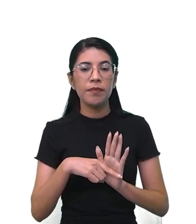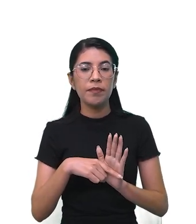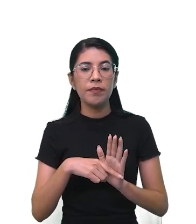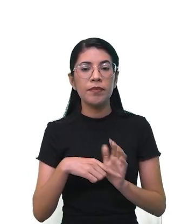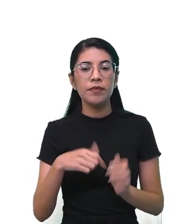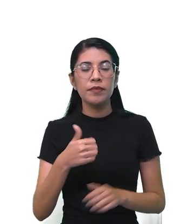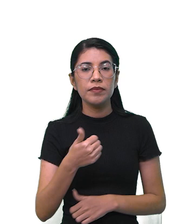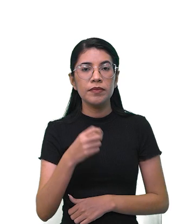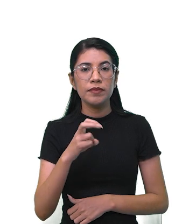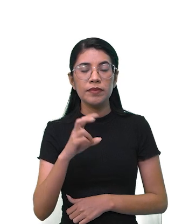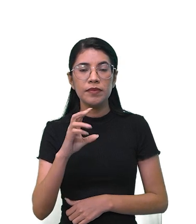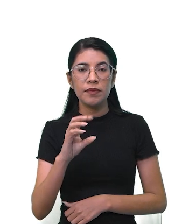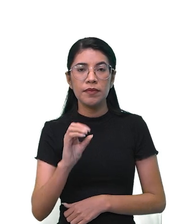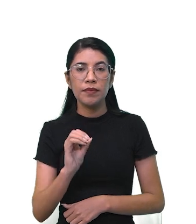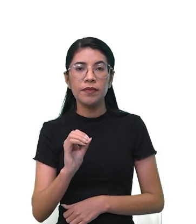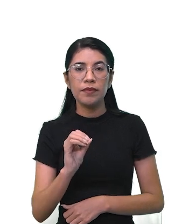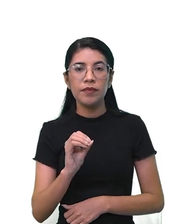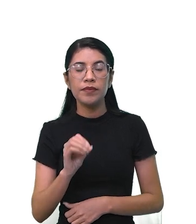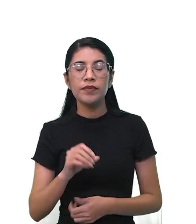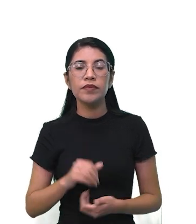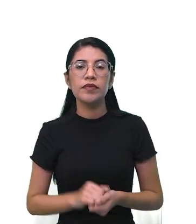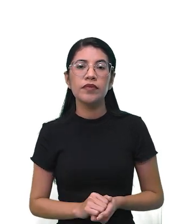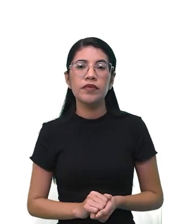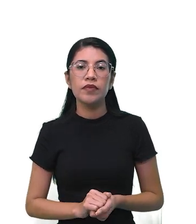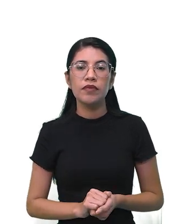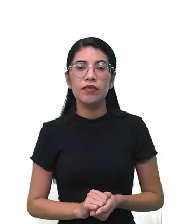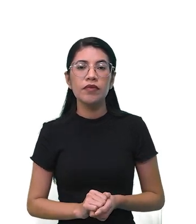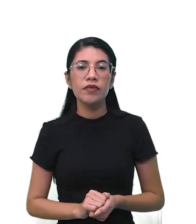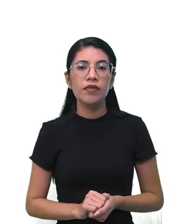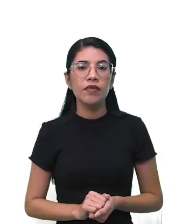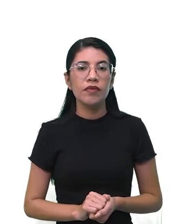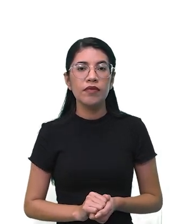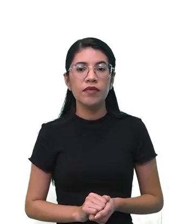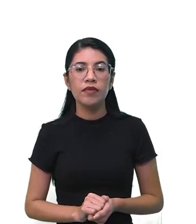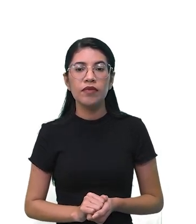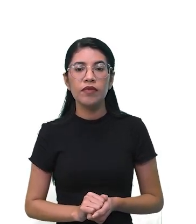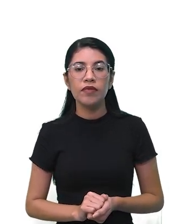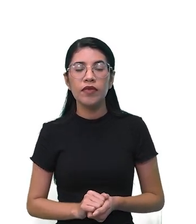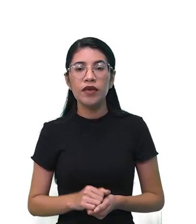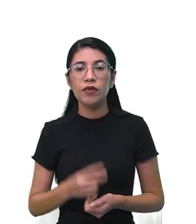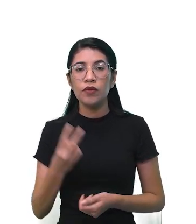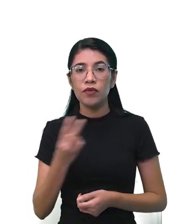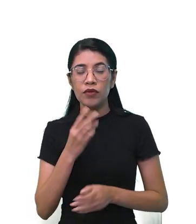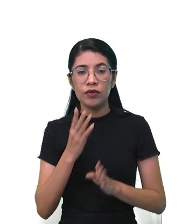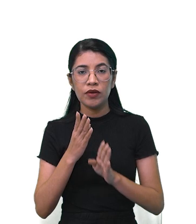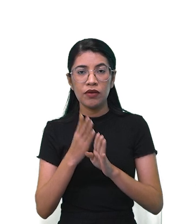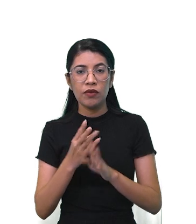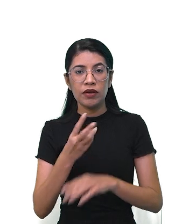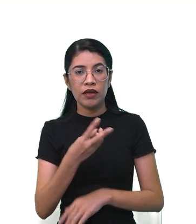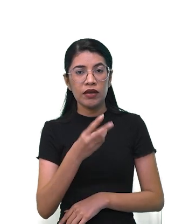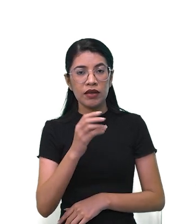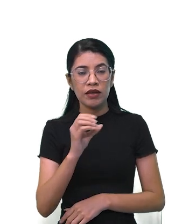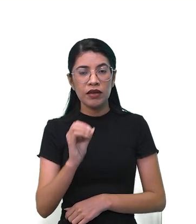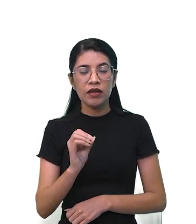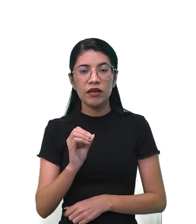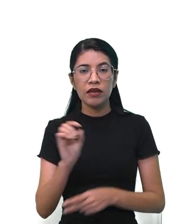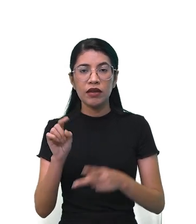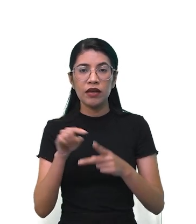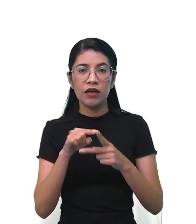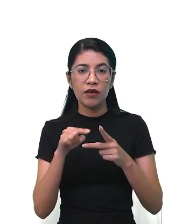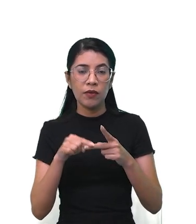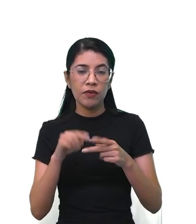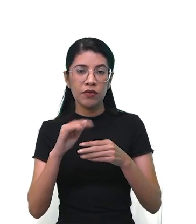interno. Tudo bem? A diferença, que é os 30 graus, será o